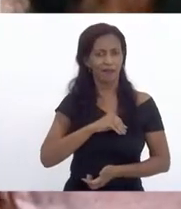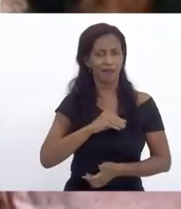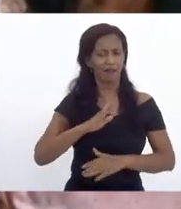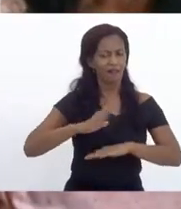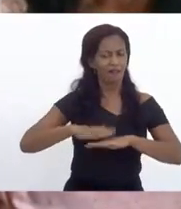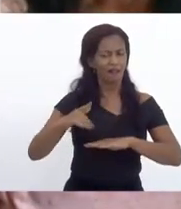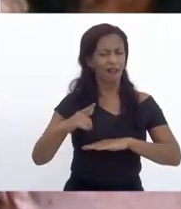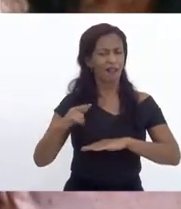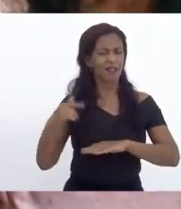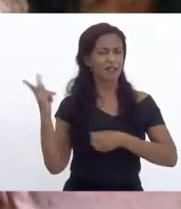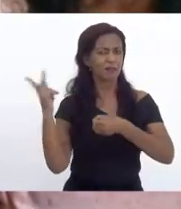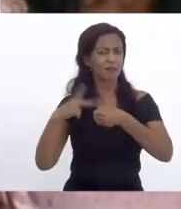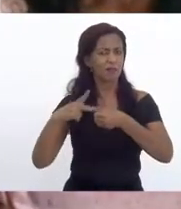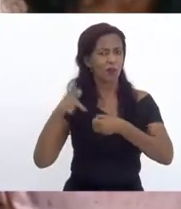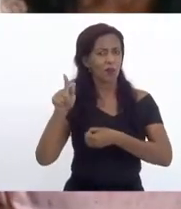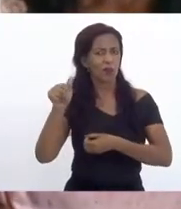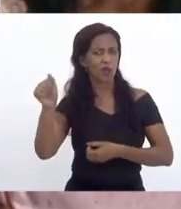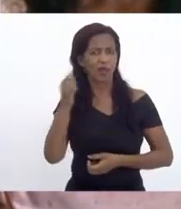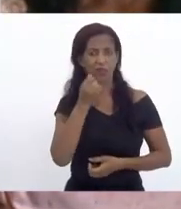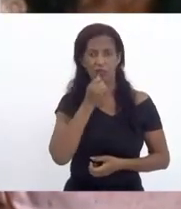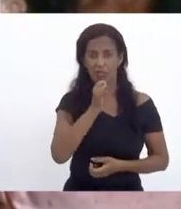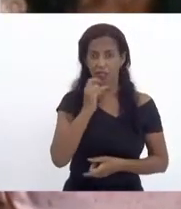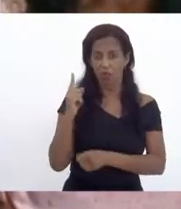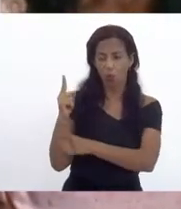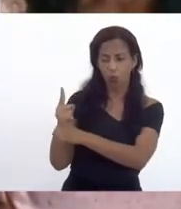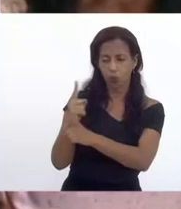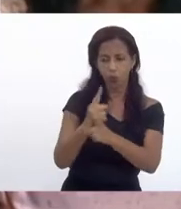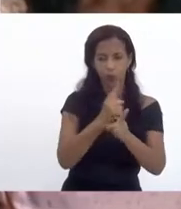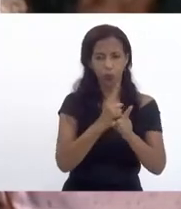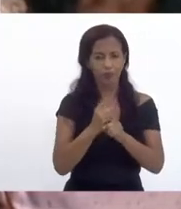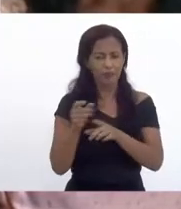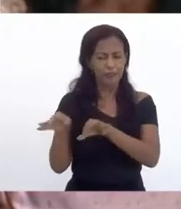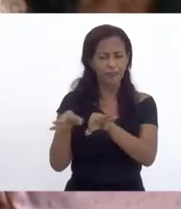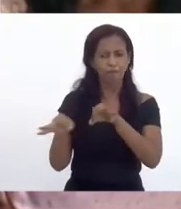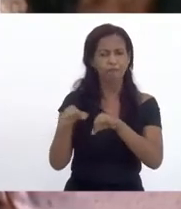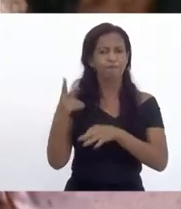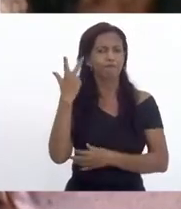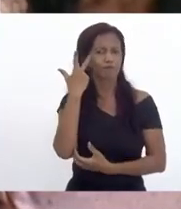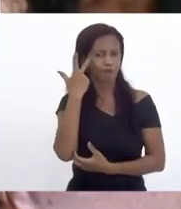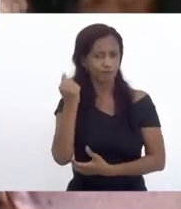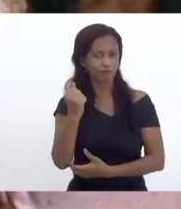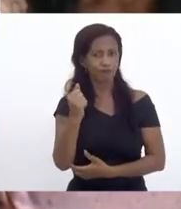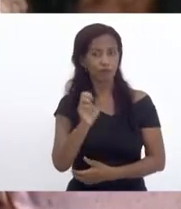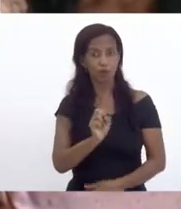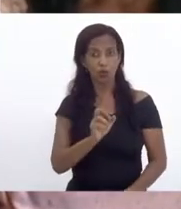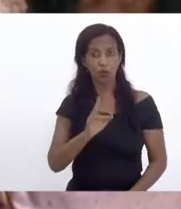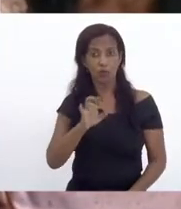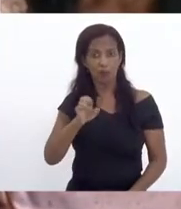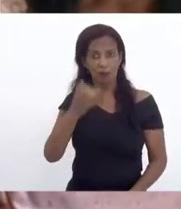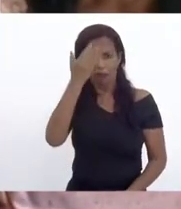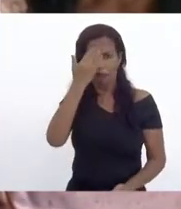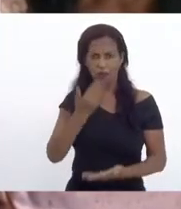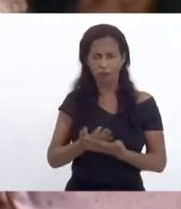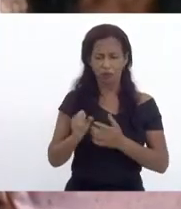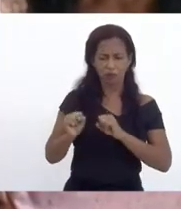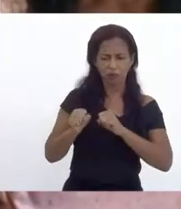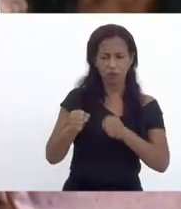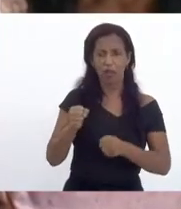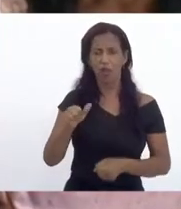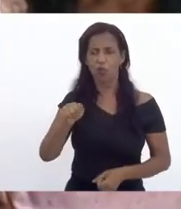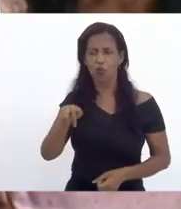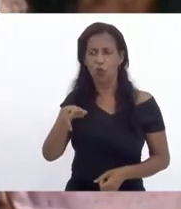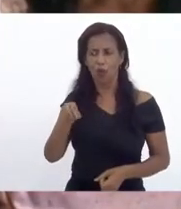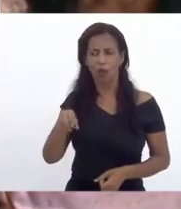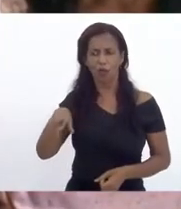pujança do setor do petróleo, gás e energia que a gente encontra na região de maneira natural, o SEBRAE acredita no grande potencial do